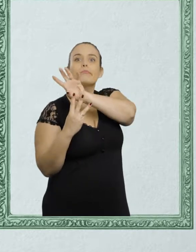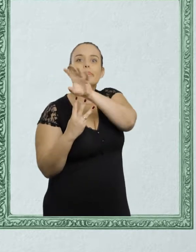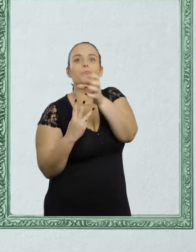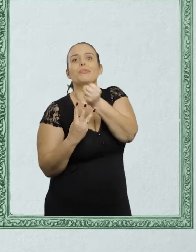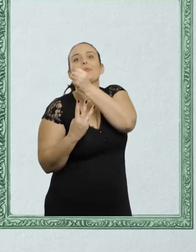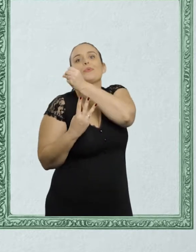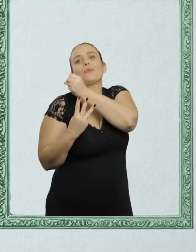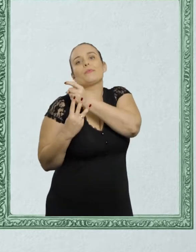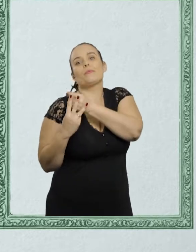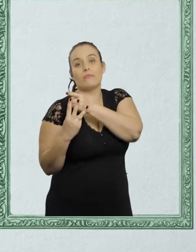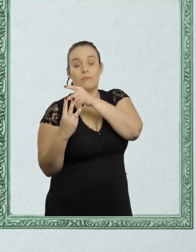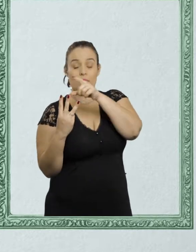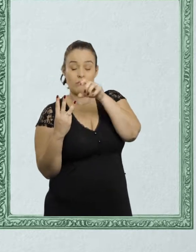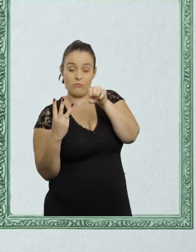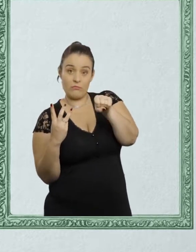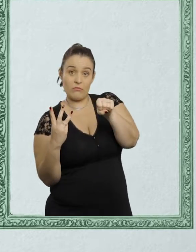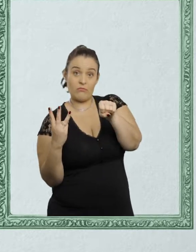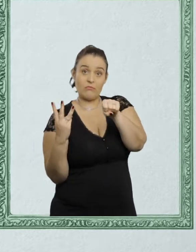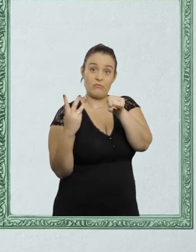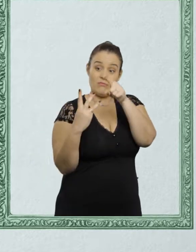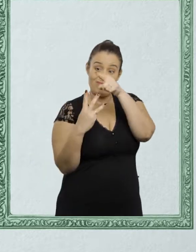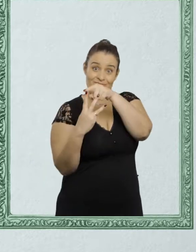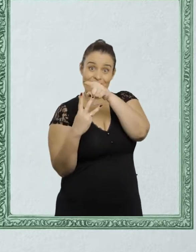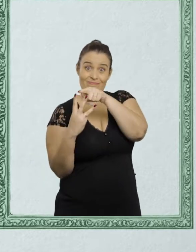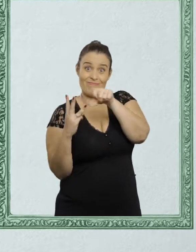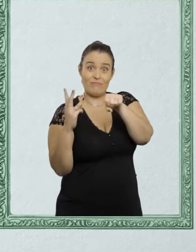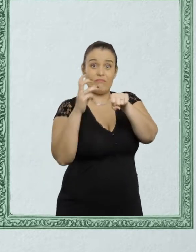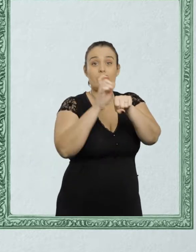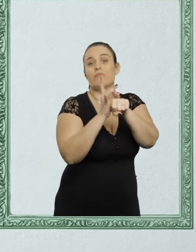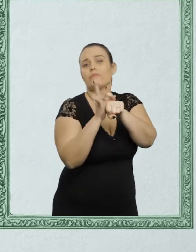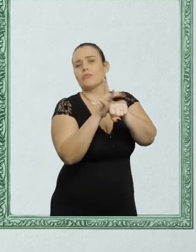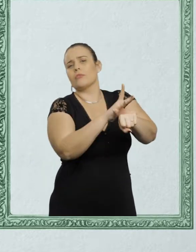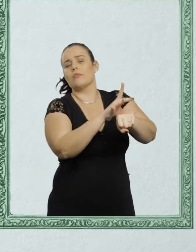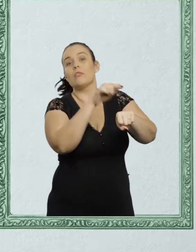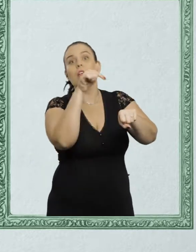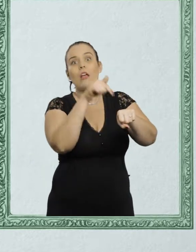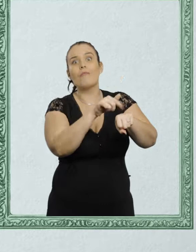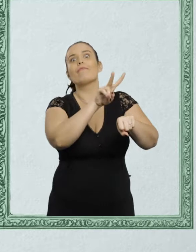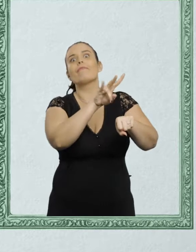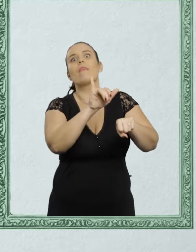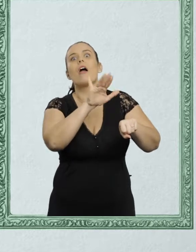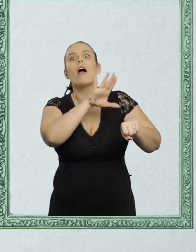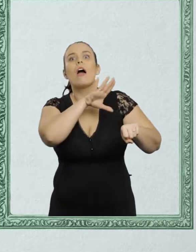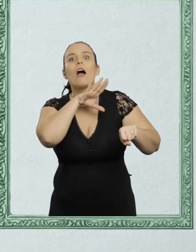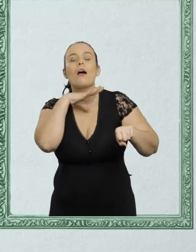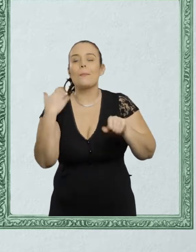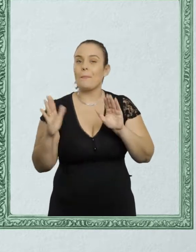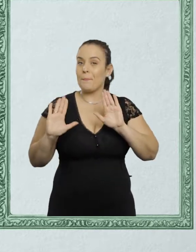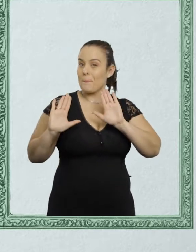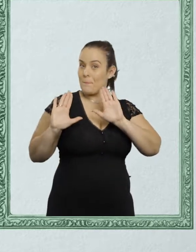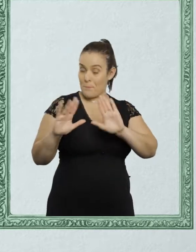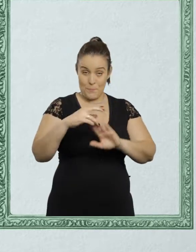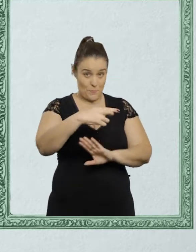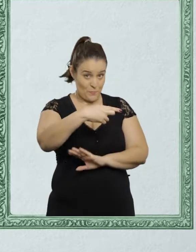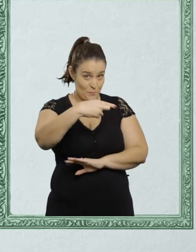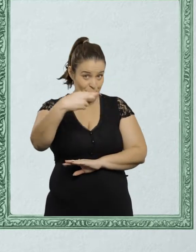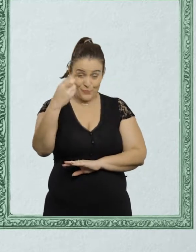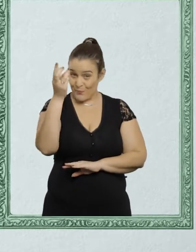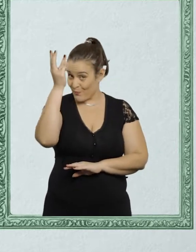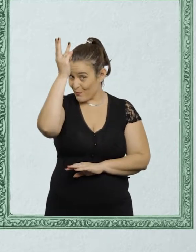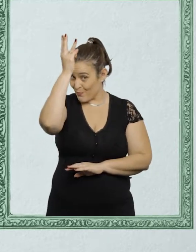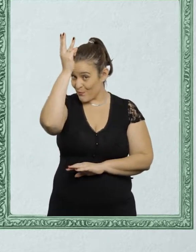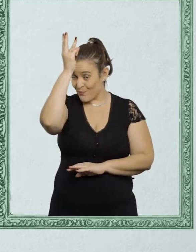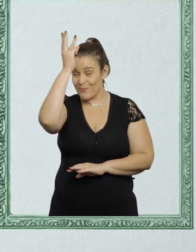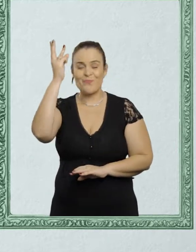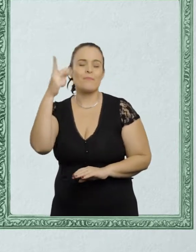piratas largaram a princesa Tigrinha na Pedra do Abandono. Ela ia morrer. Mas Peter e Wendy